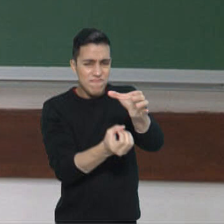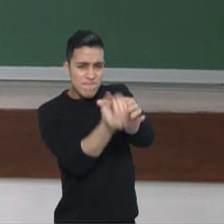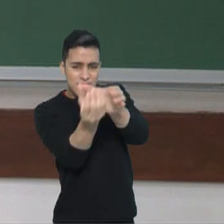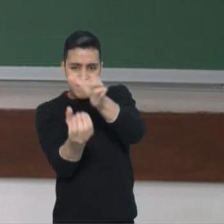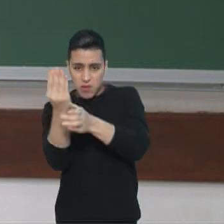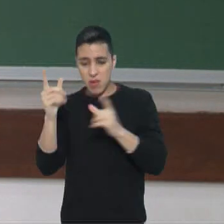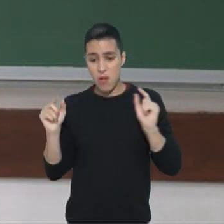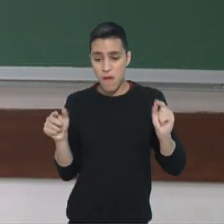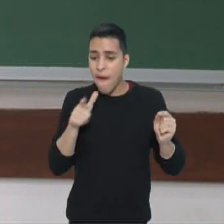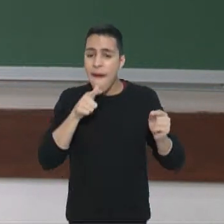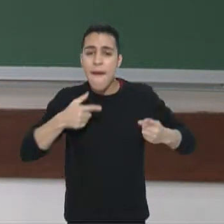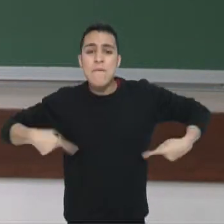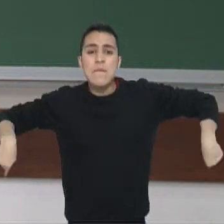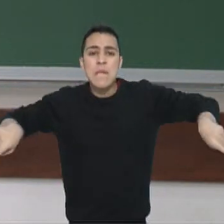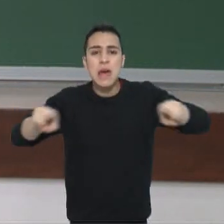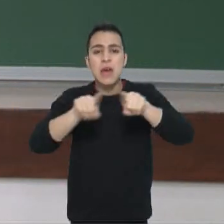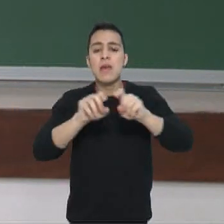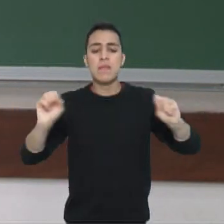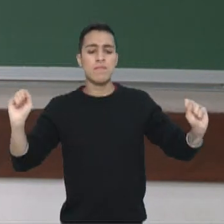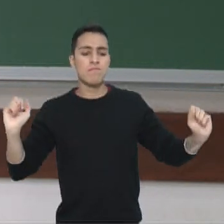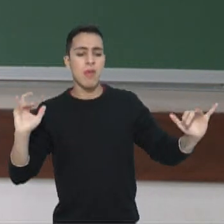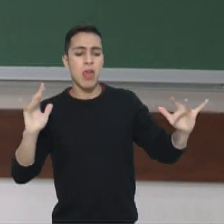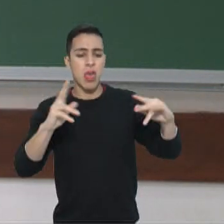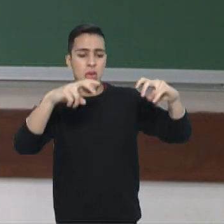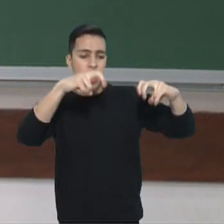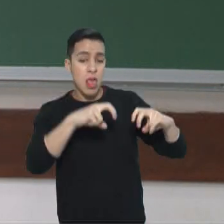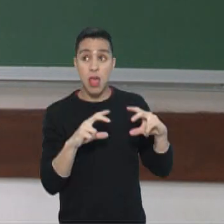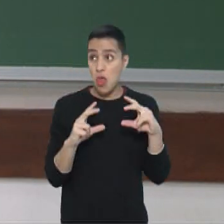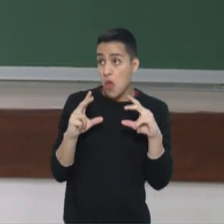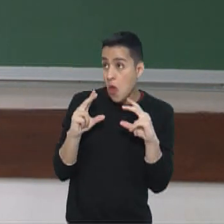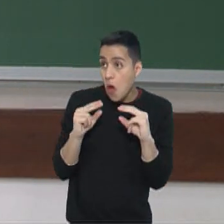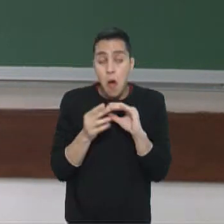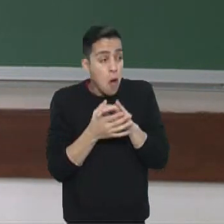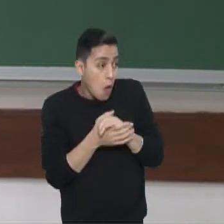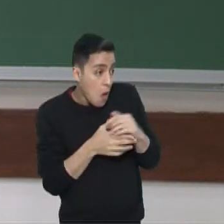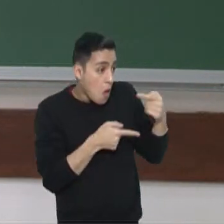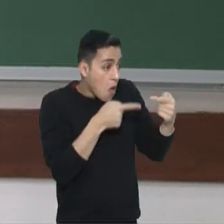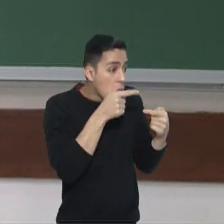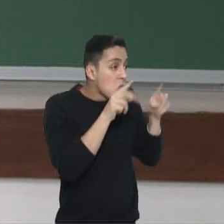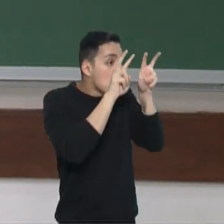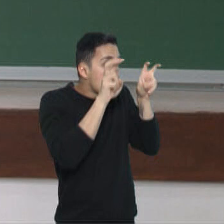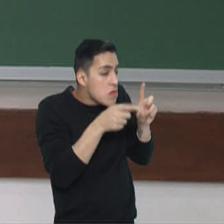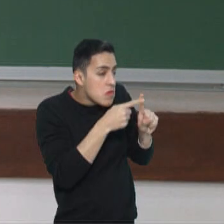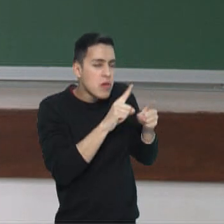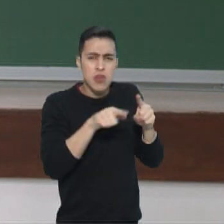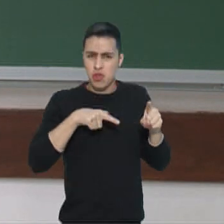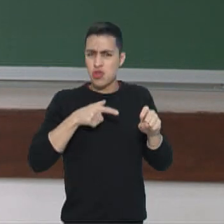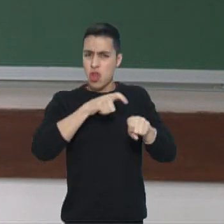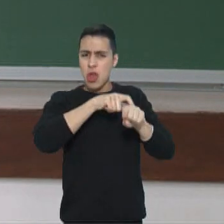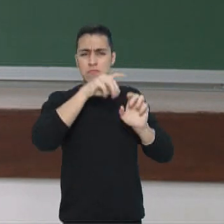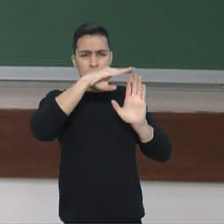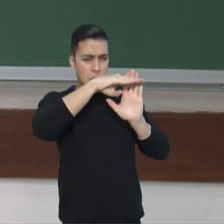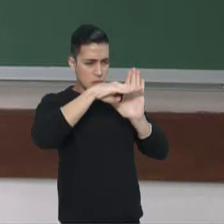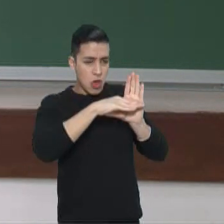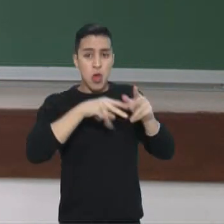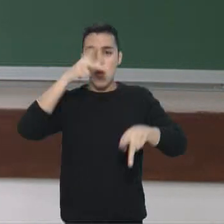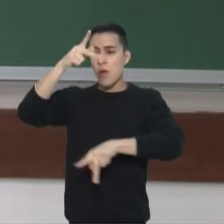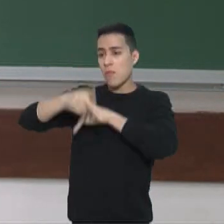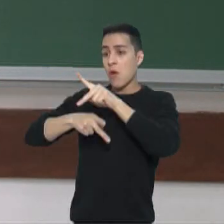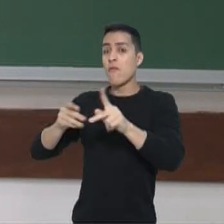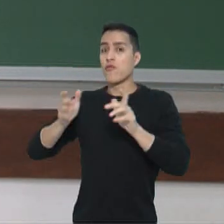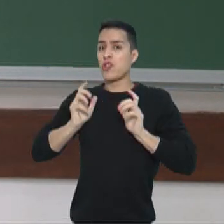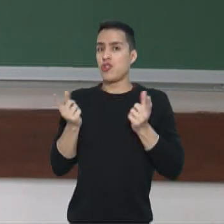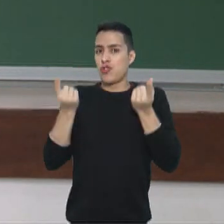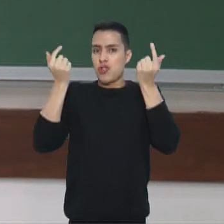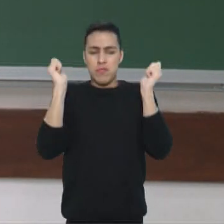Esses banhos, as pessoas iam lá para conversar, debater assuntos políticos, enfim. Havia horários determinados para a população mais